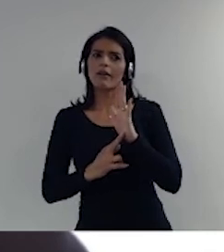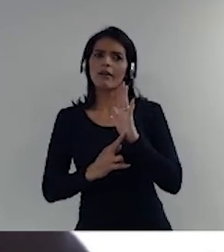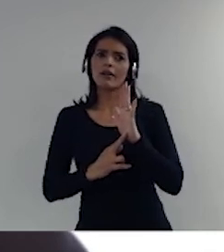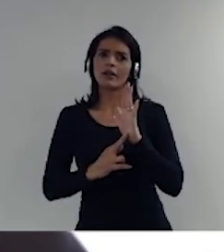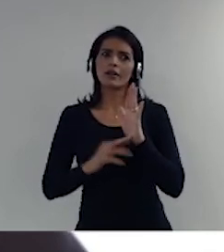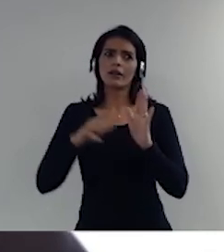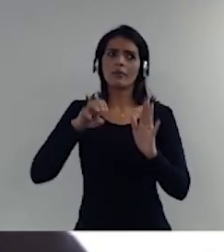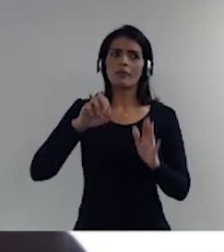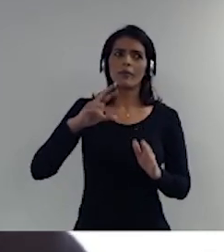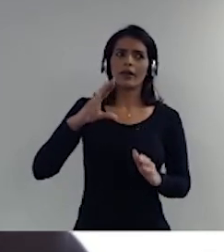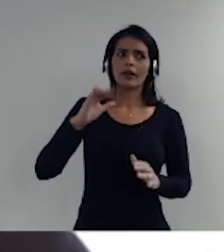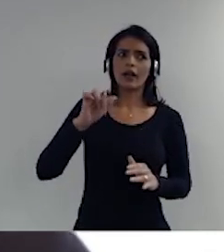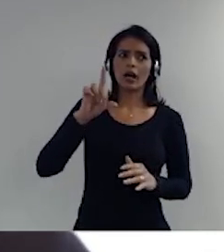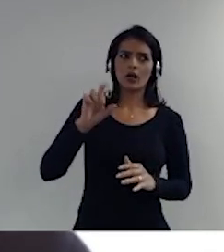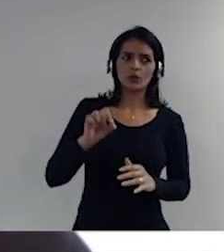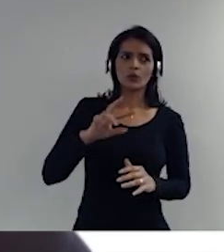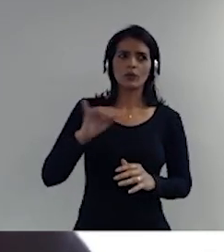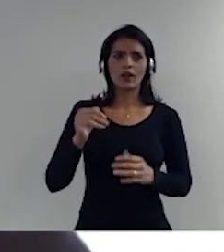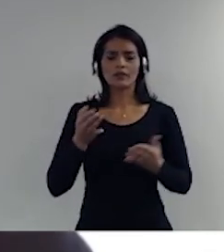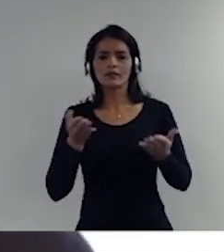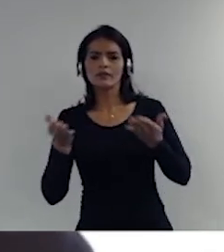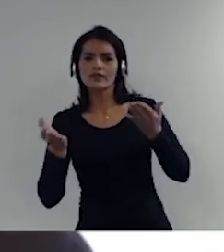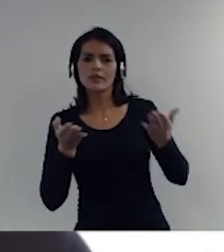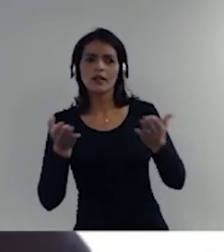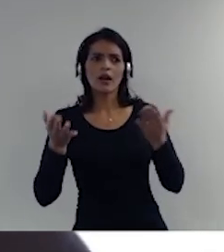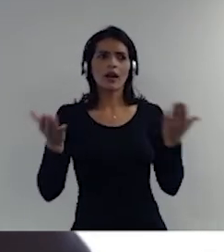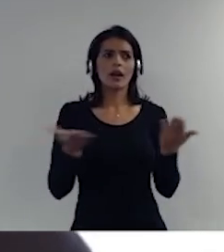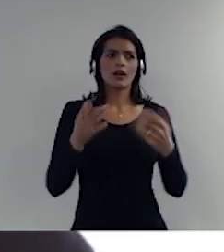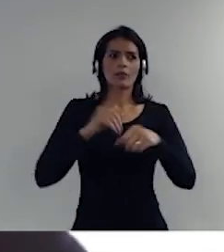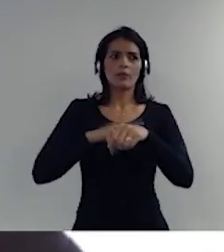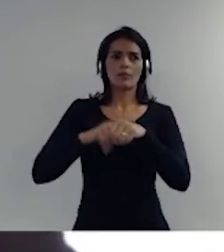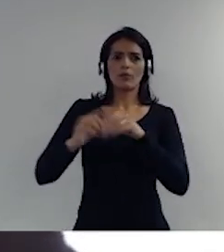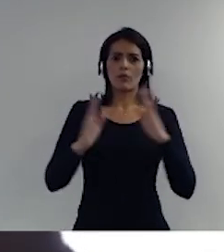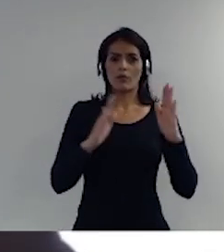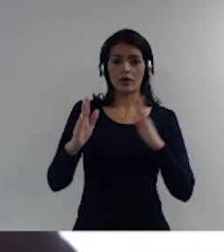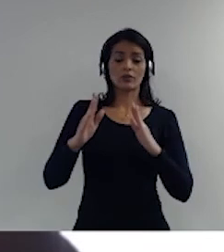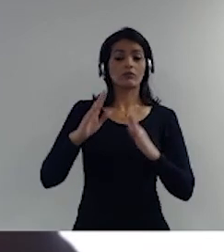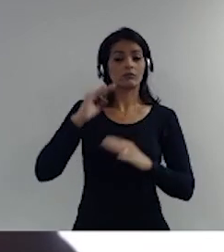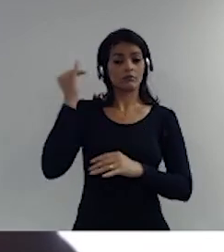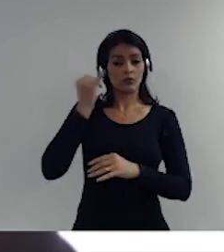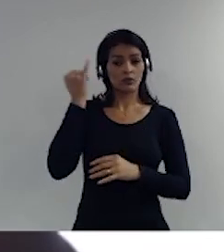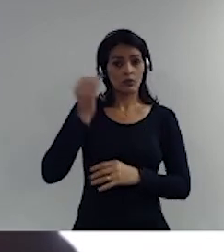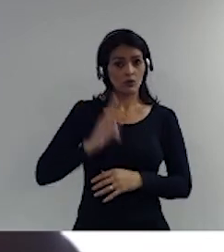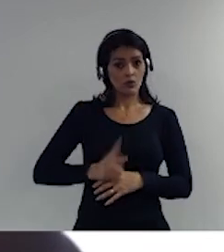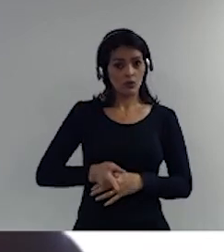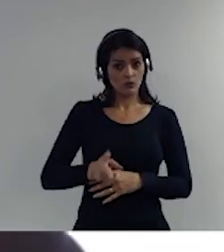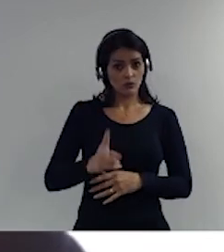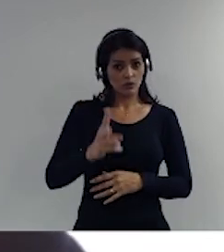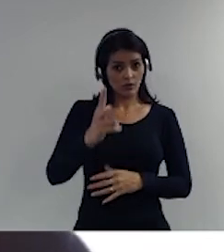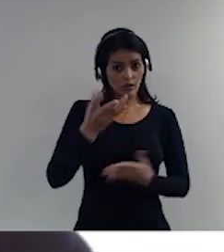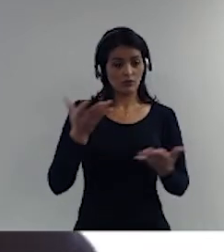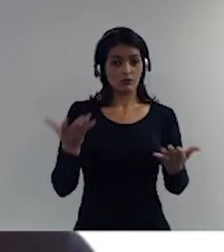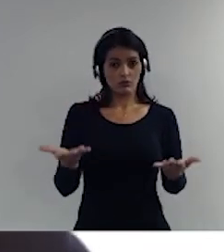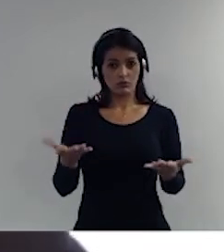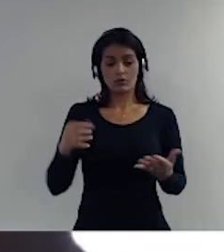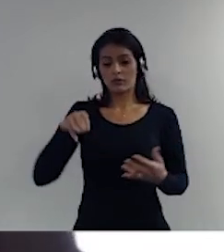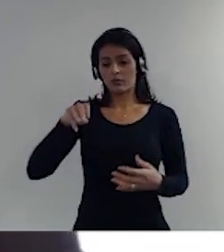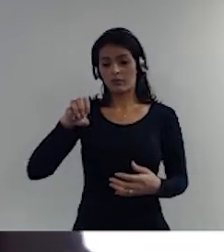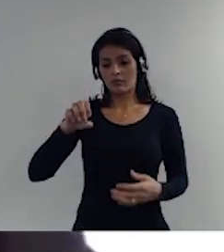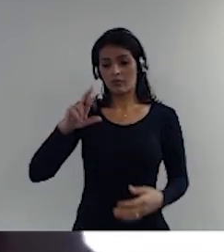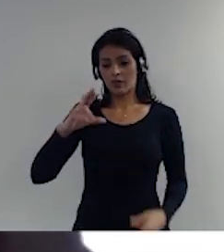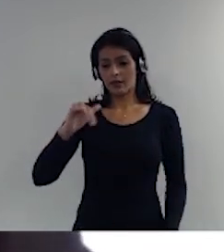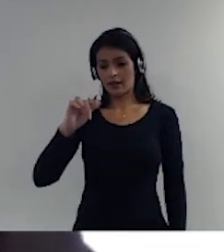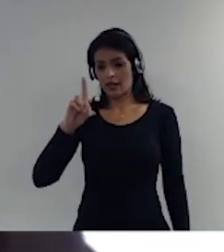guiar nesses momentos? Primeiro, a importância da continuidade do funcionamento dos mercados. O mercado de capitais